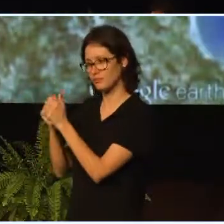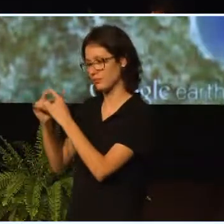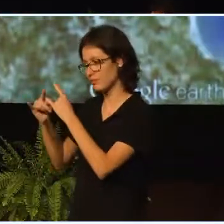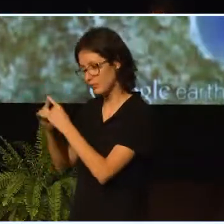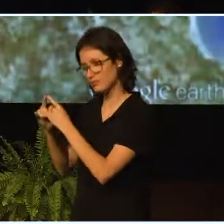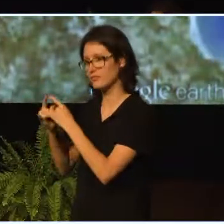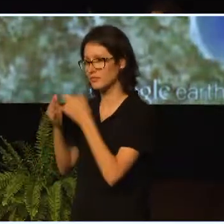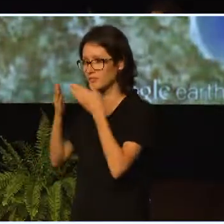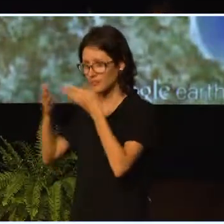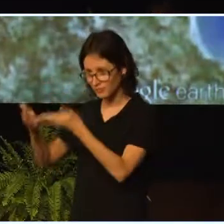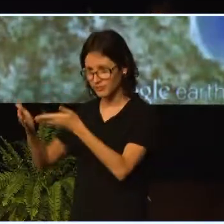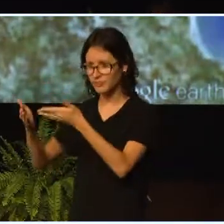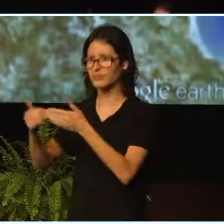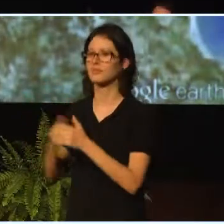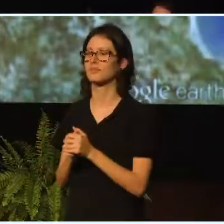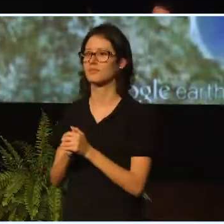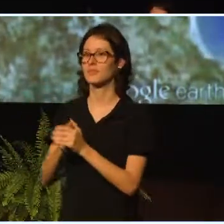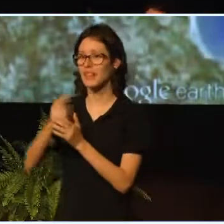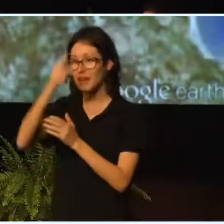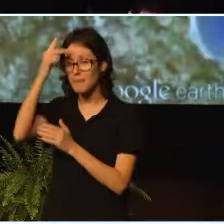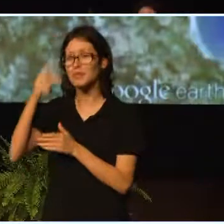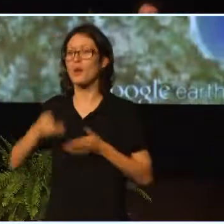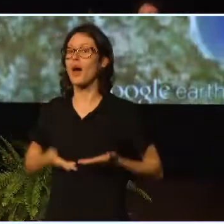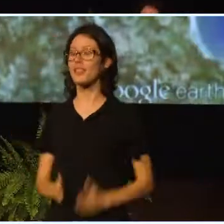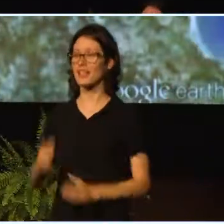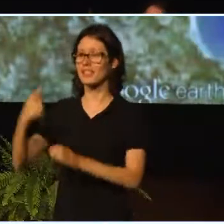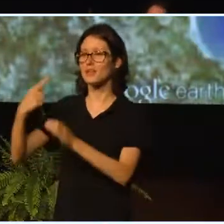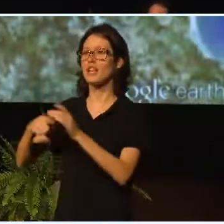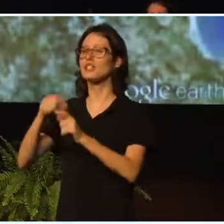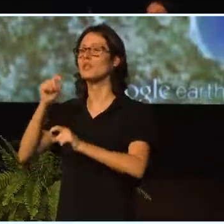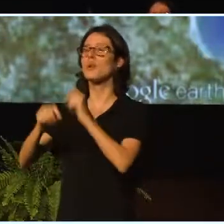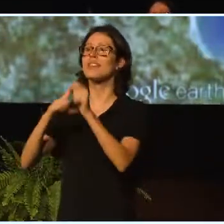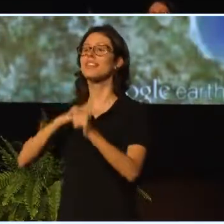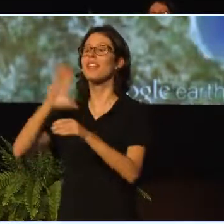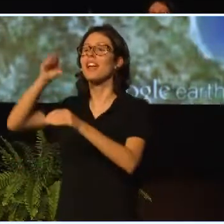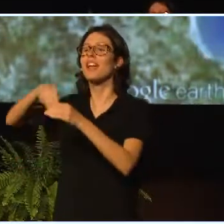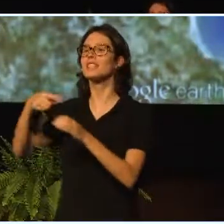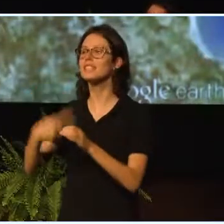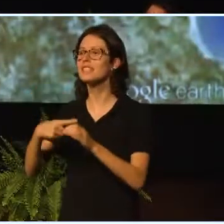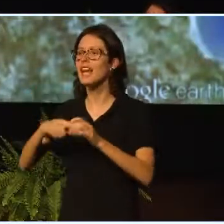Dumont. Para os macaibenses, o que tem em Macaíba?